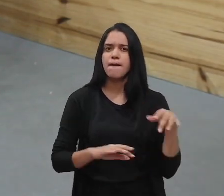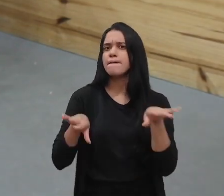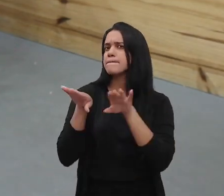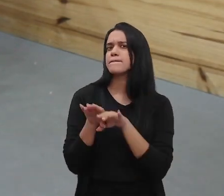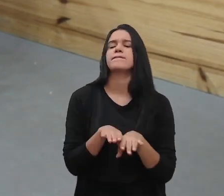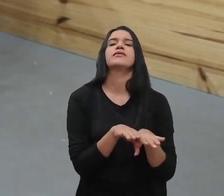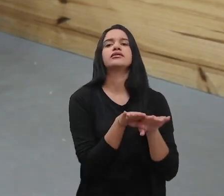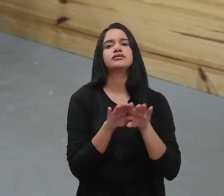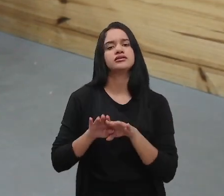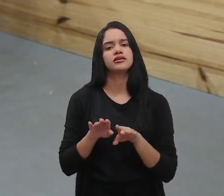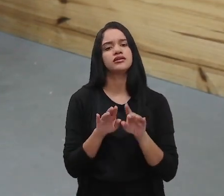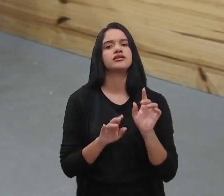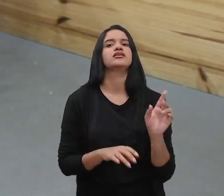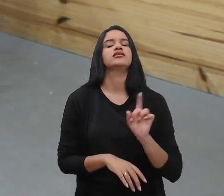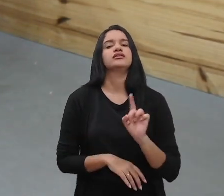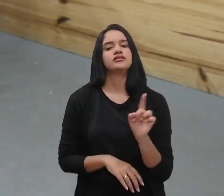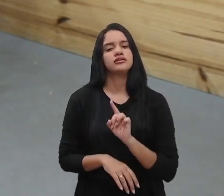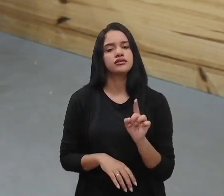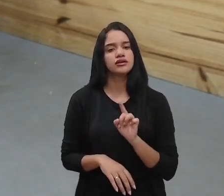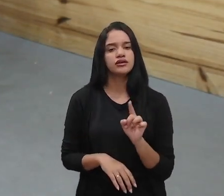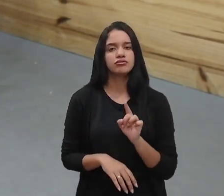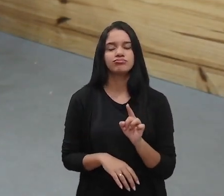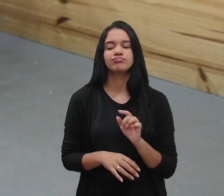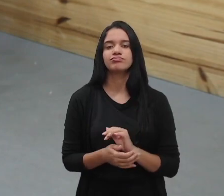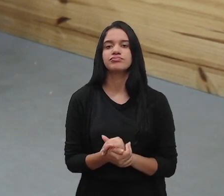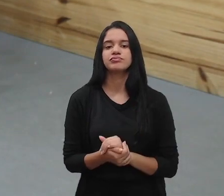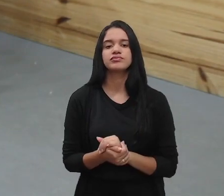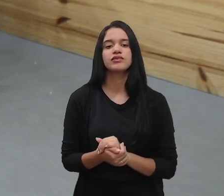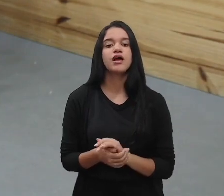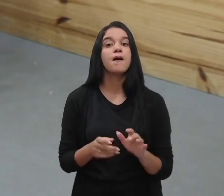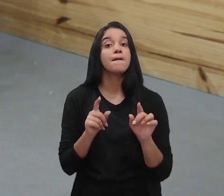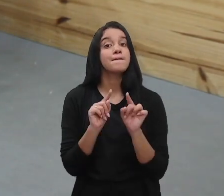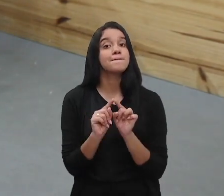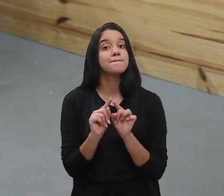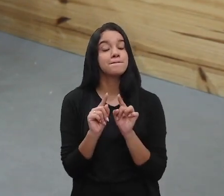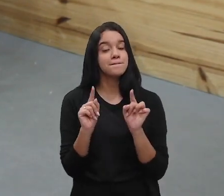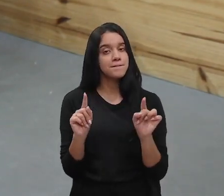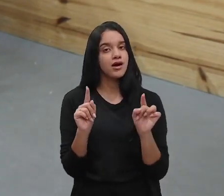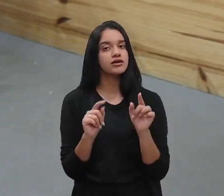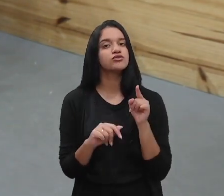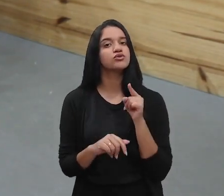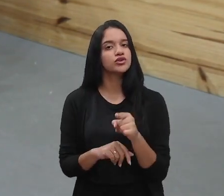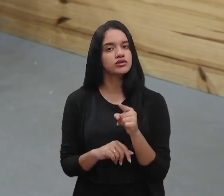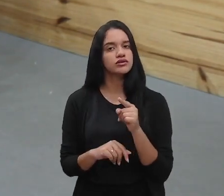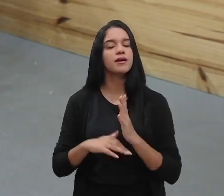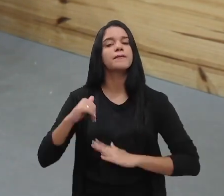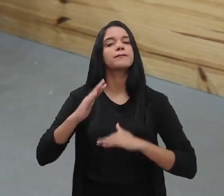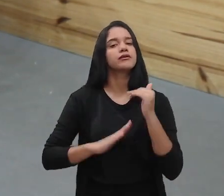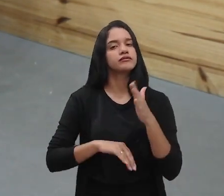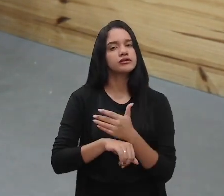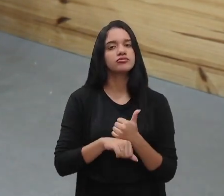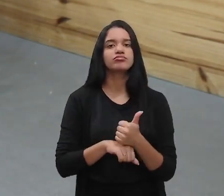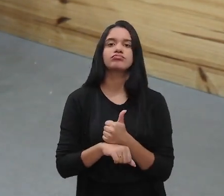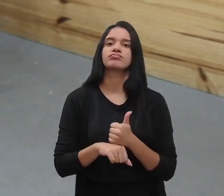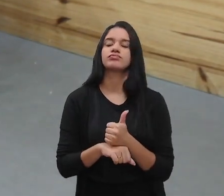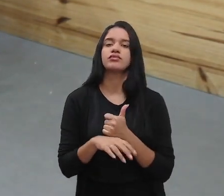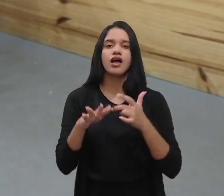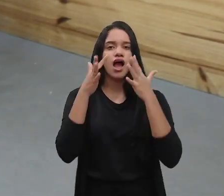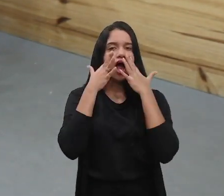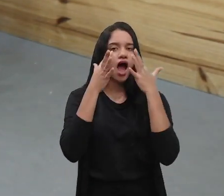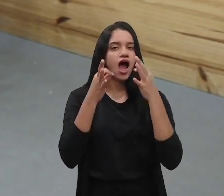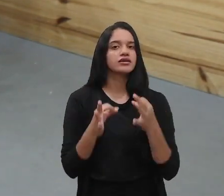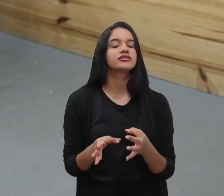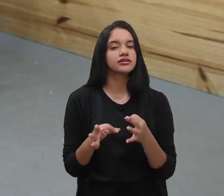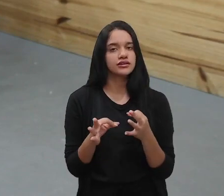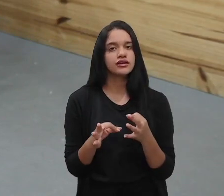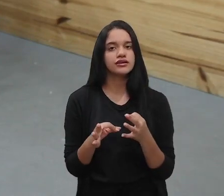Não. Eles descontinuaram o processo, isso é um case já, mas você, profissional de RH, deverá estar atento ou